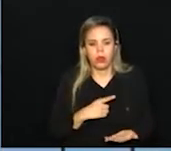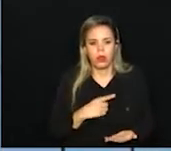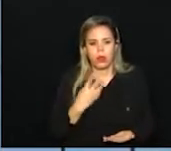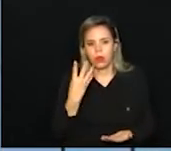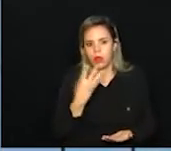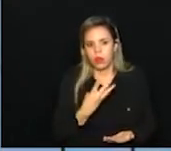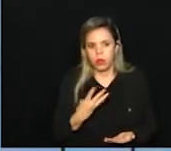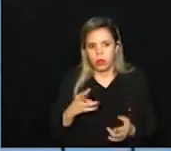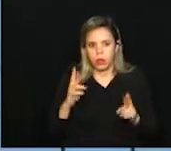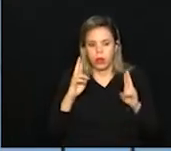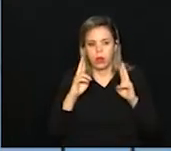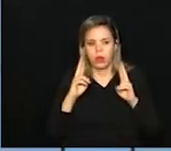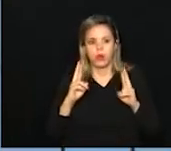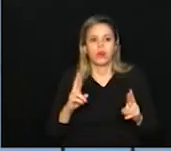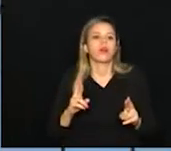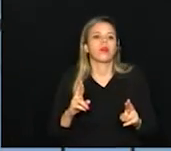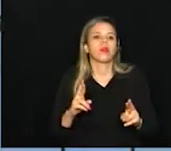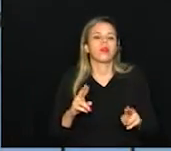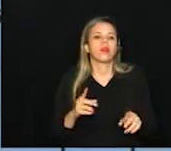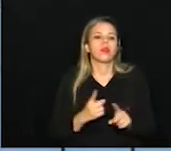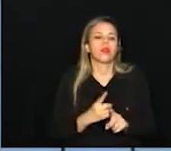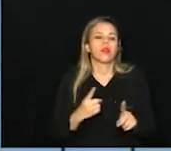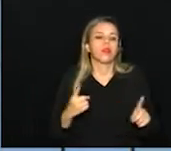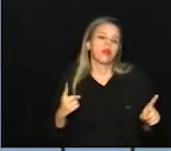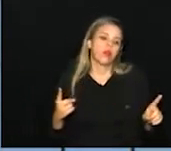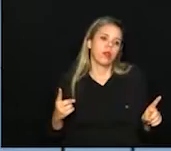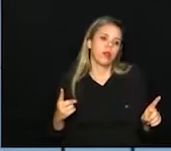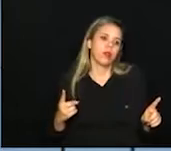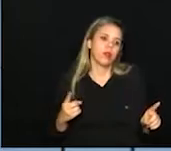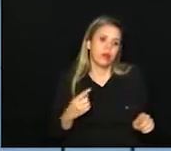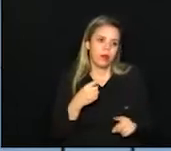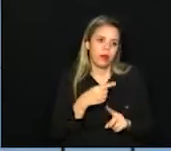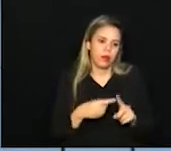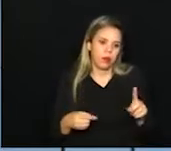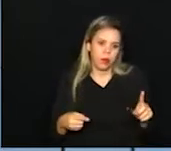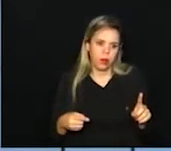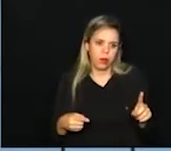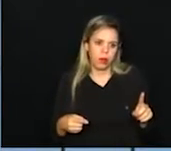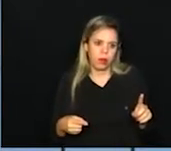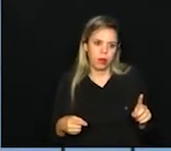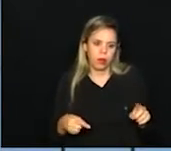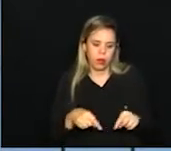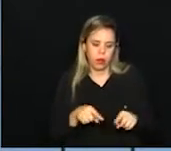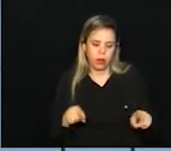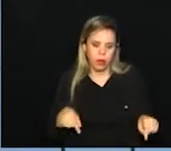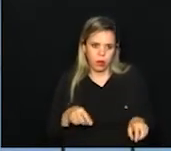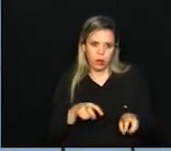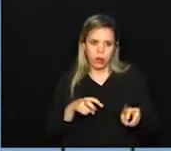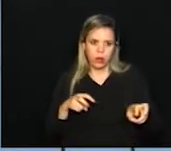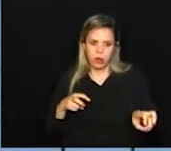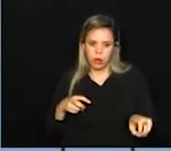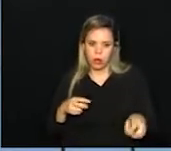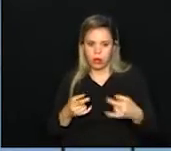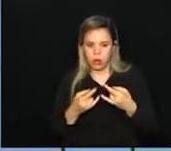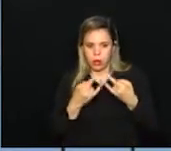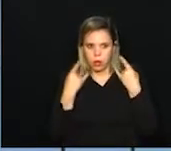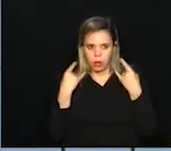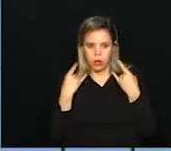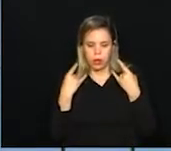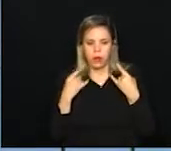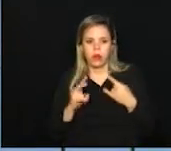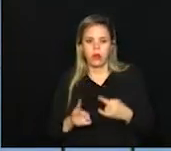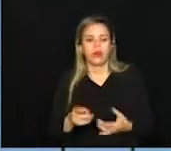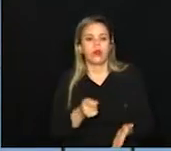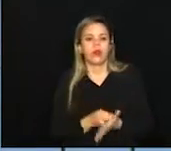4 horas, respeitando esse distanciamento de 1 metro entre uma carteira e outra. O uso de máscara continua